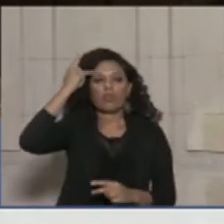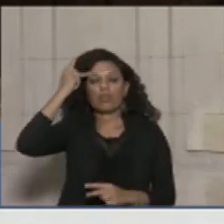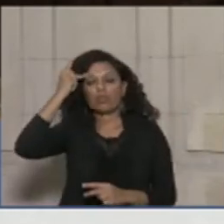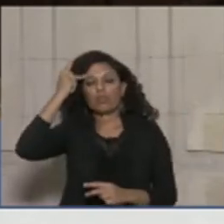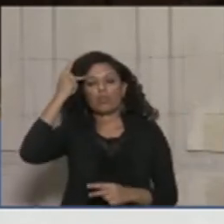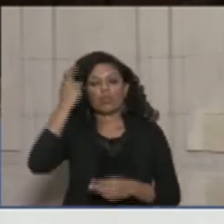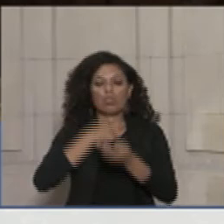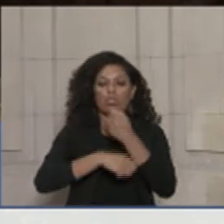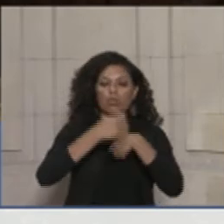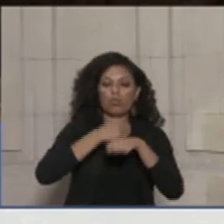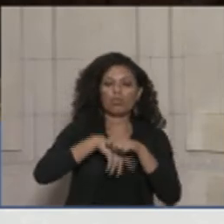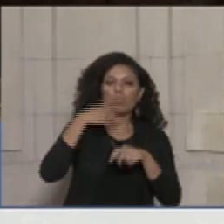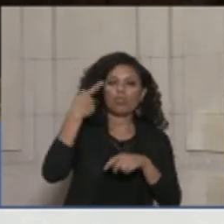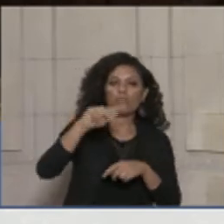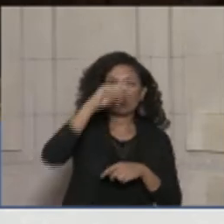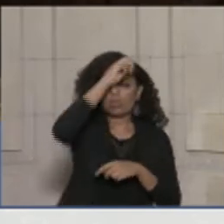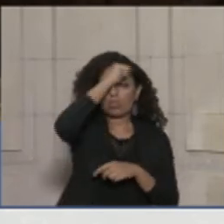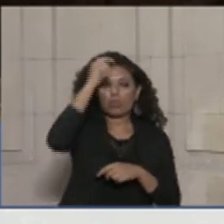do atual prefeito.